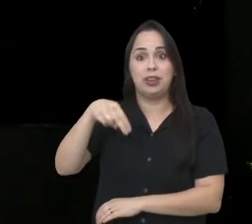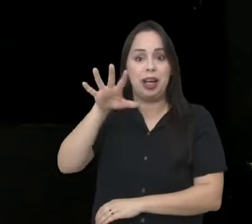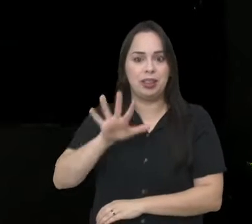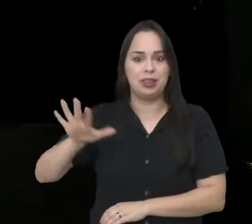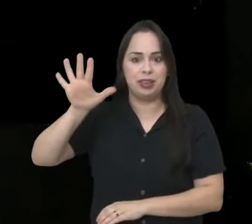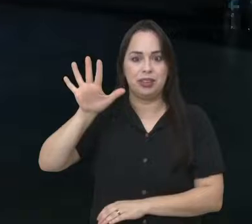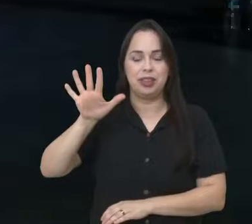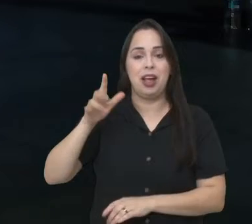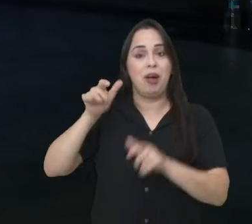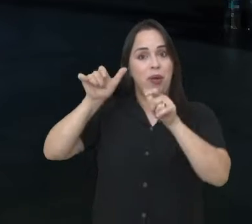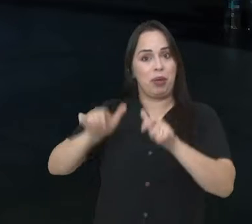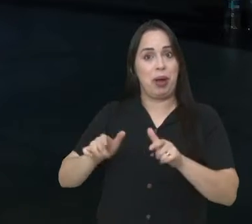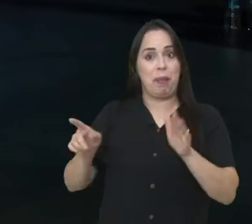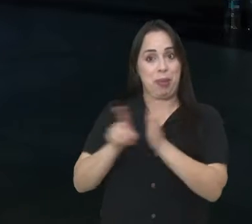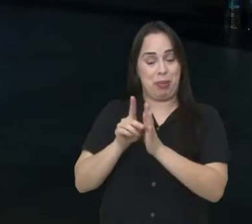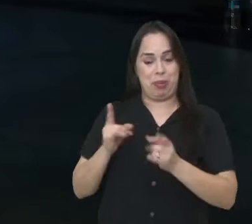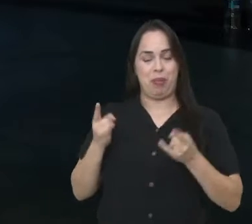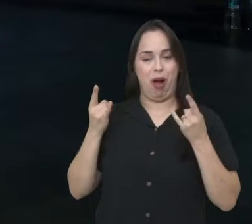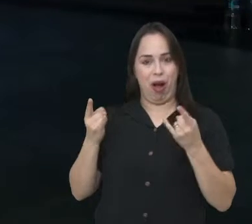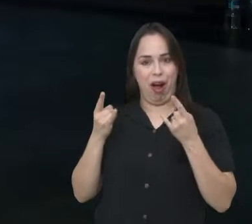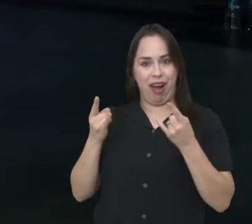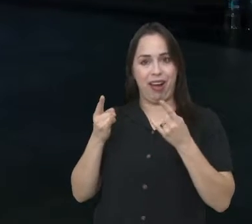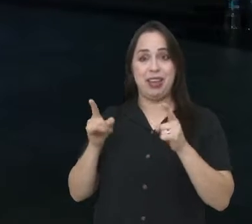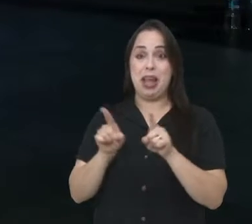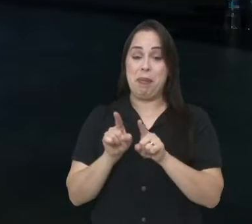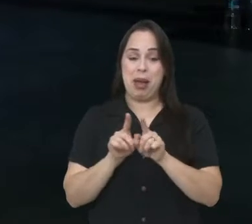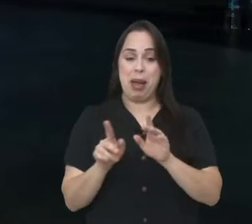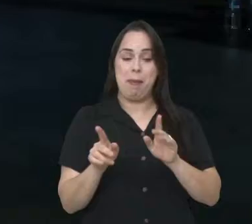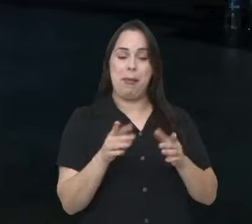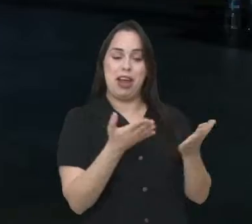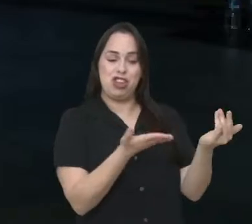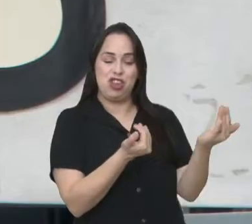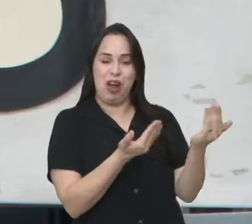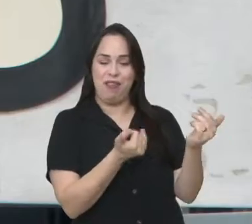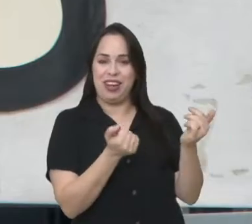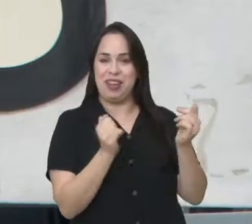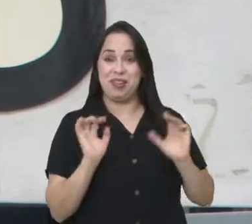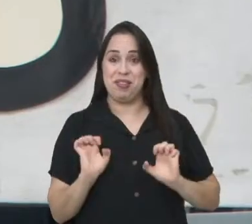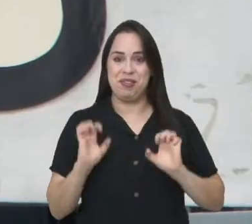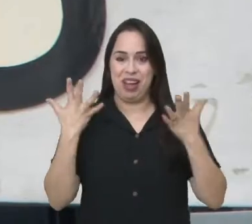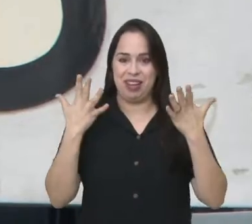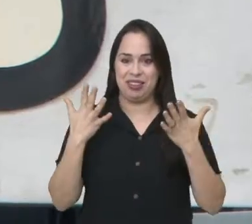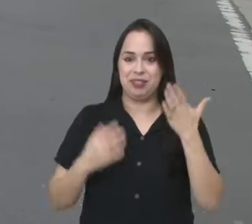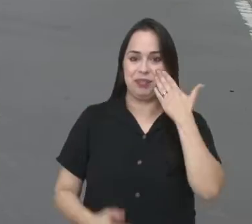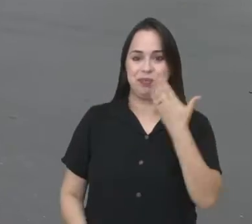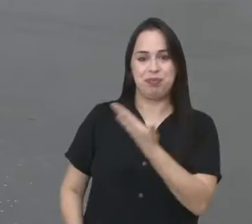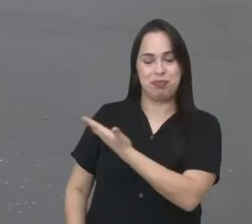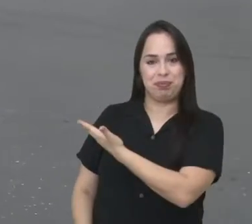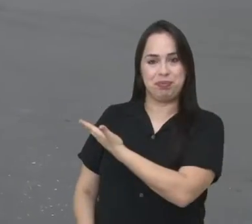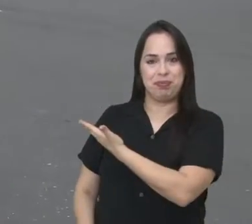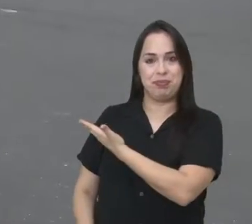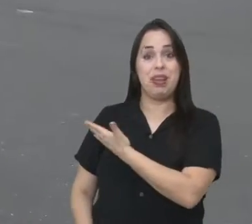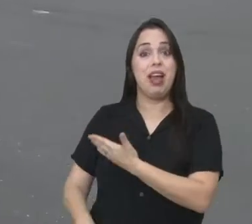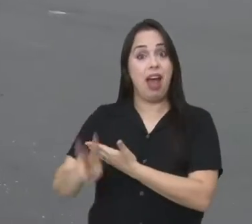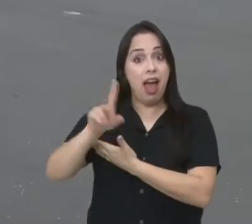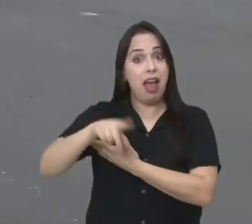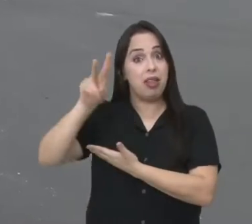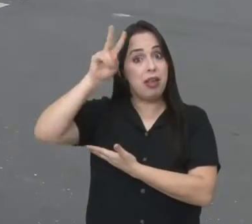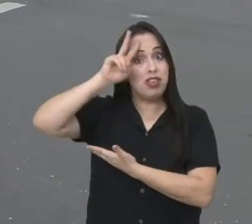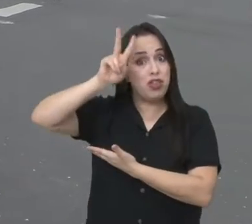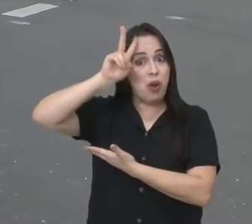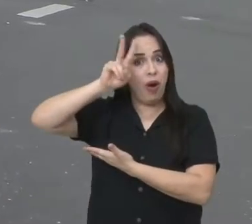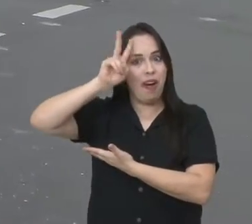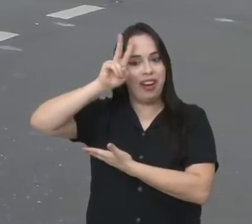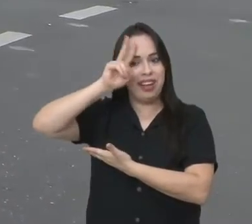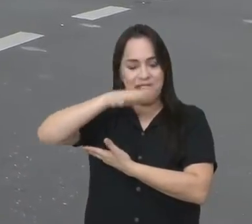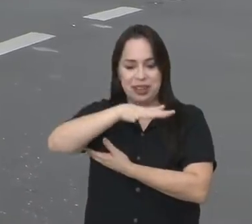de roqueiros, o espaço também abraça o público jovem com muita festa. A família Ocus faz parte da história do São Dimas e